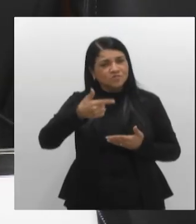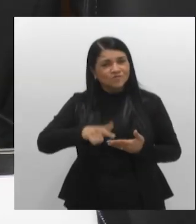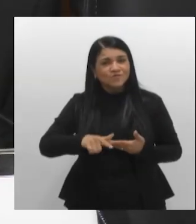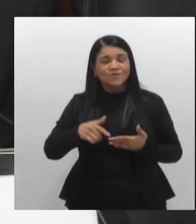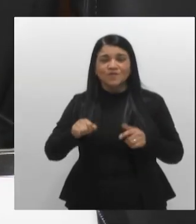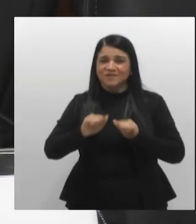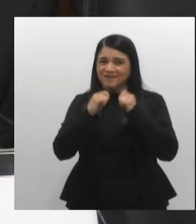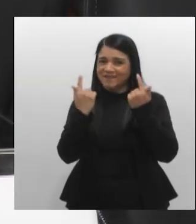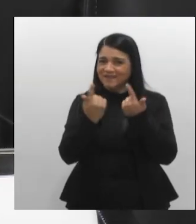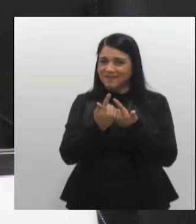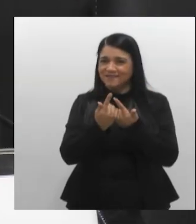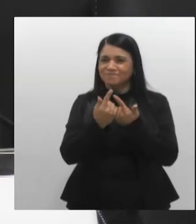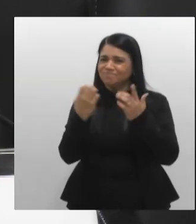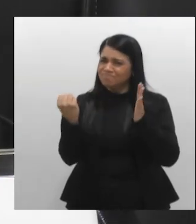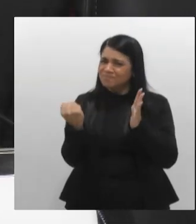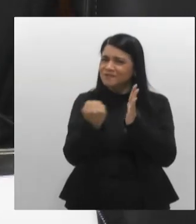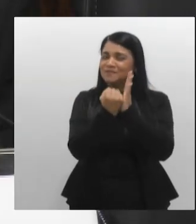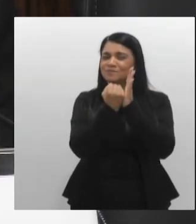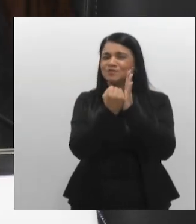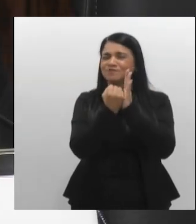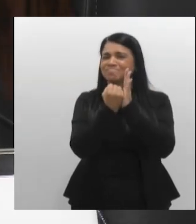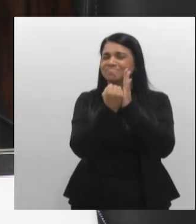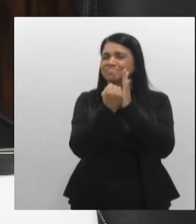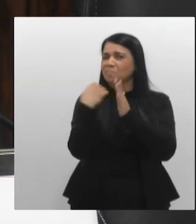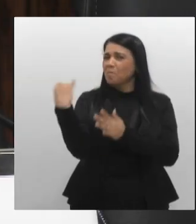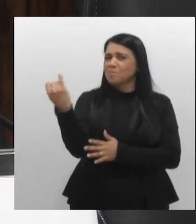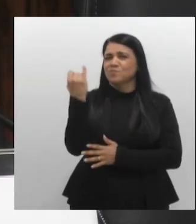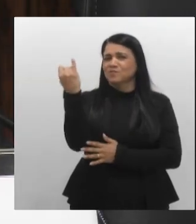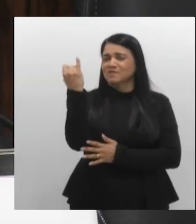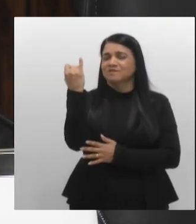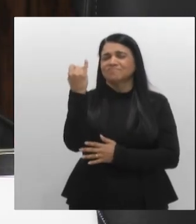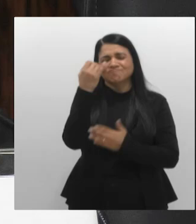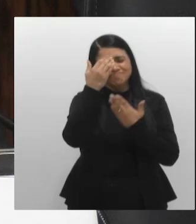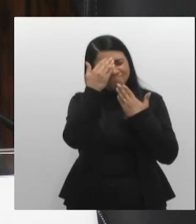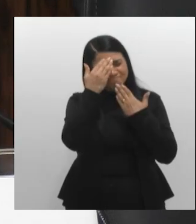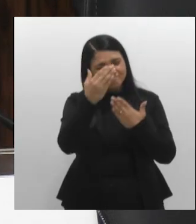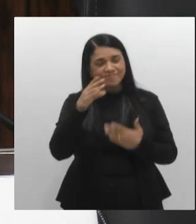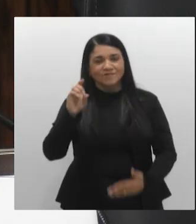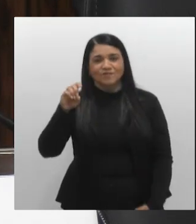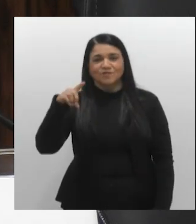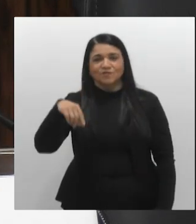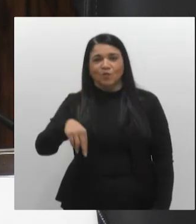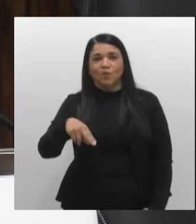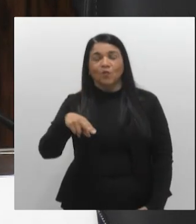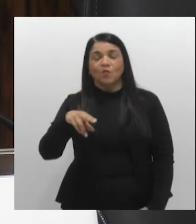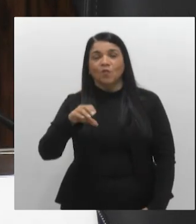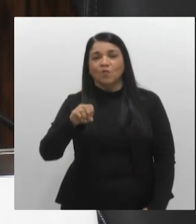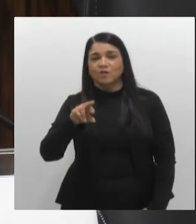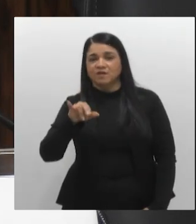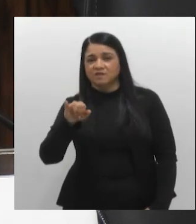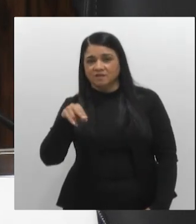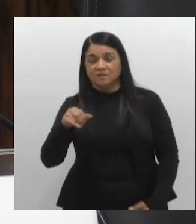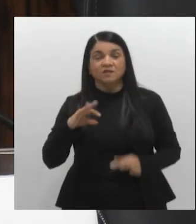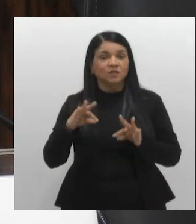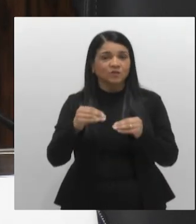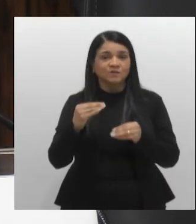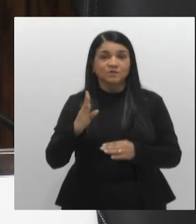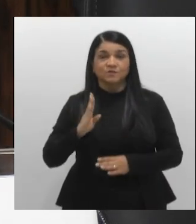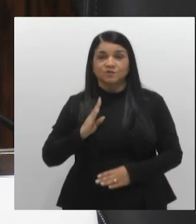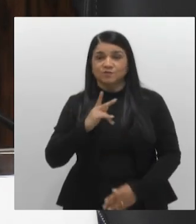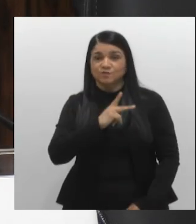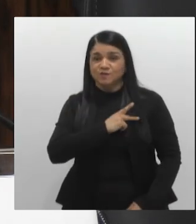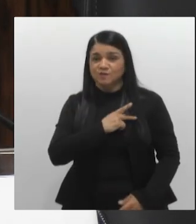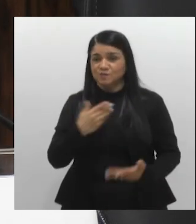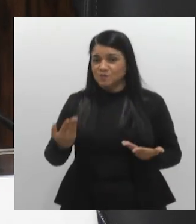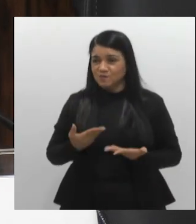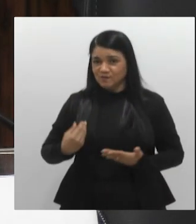casa e tem um simbolismo muito importante, Dona Arani. Muito obrigado a todos os bispos que estão aqui hoje. Quero